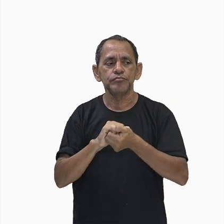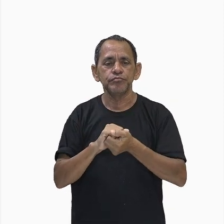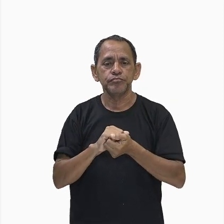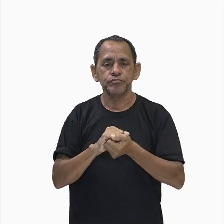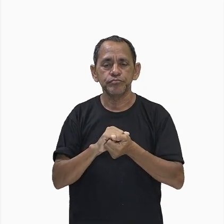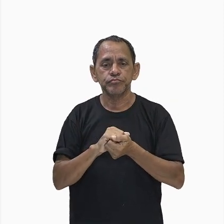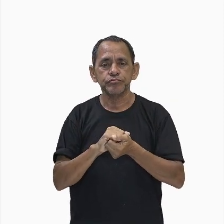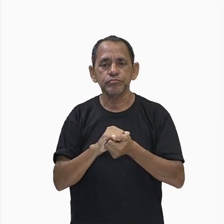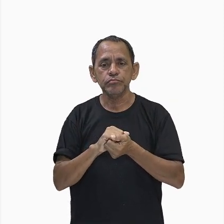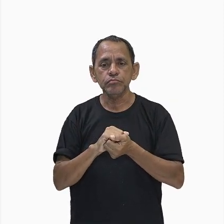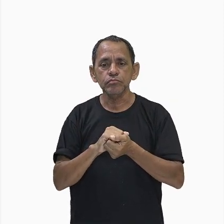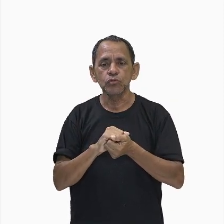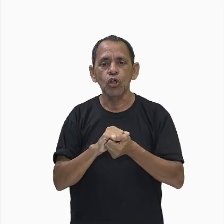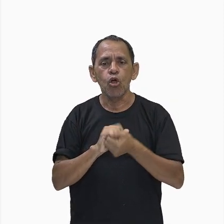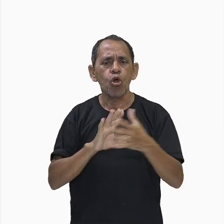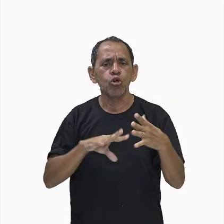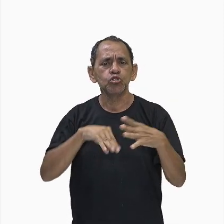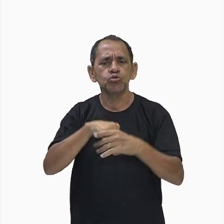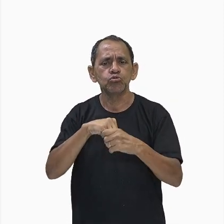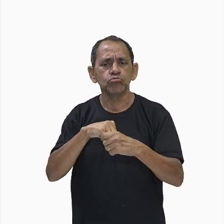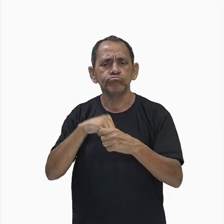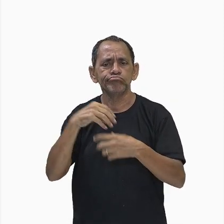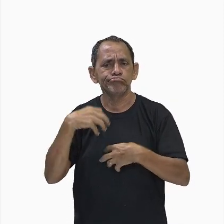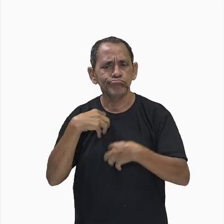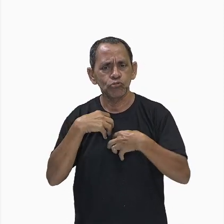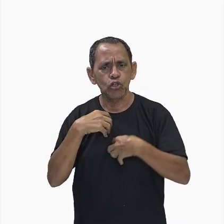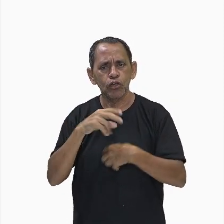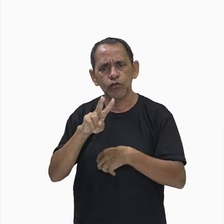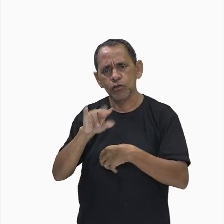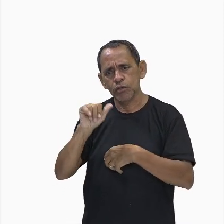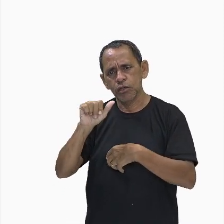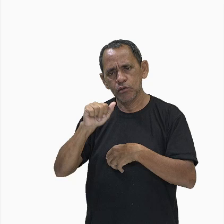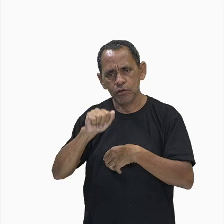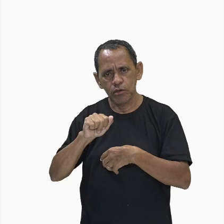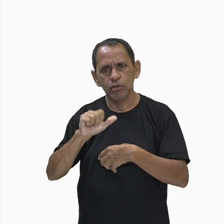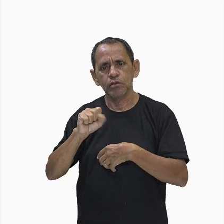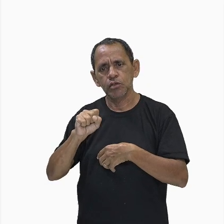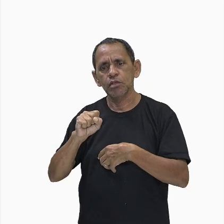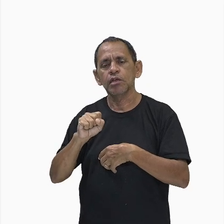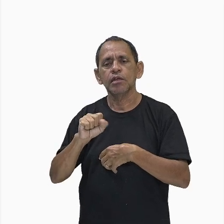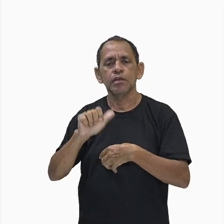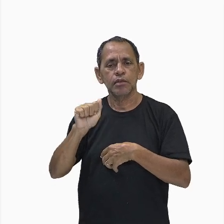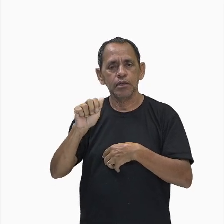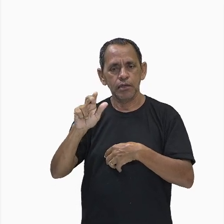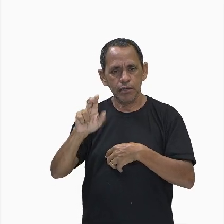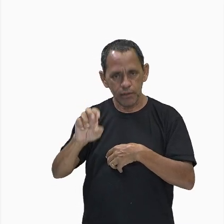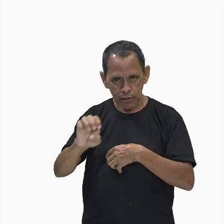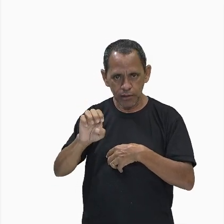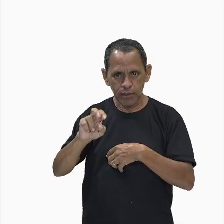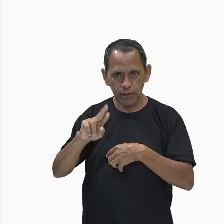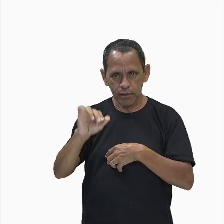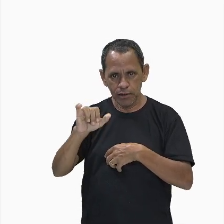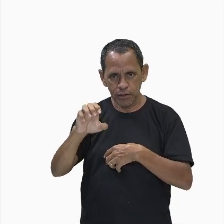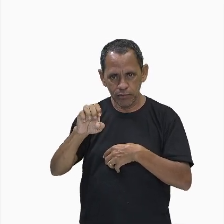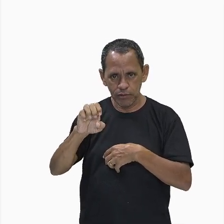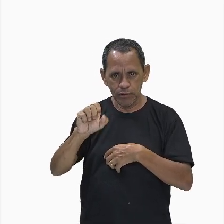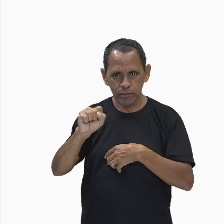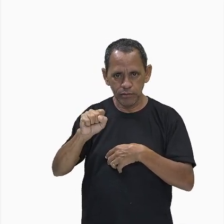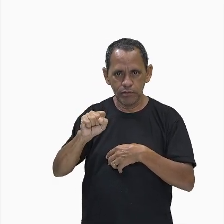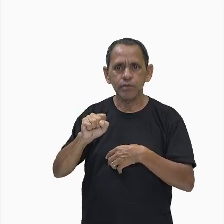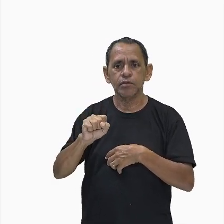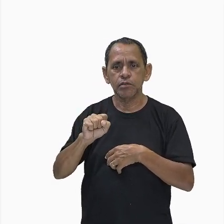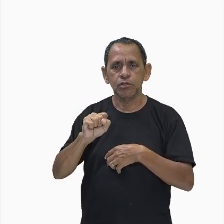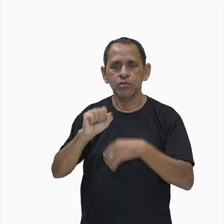denominação, o conjunto de órgãos que são as vias aéreas superiores. Essas estruturas ajudam